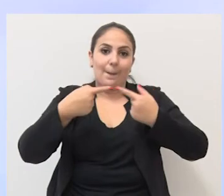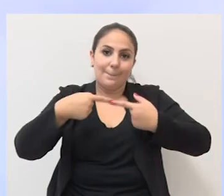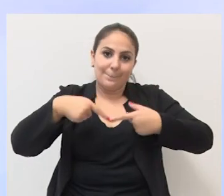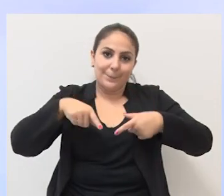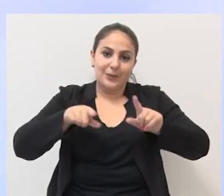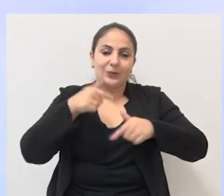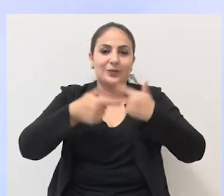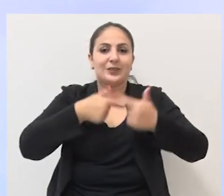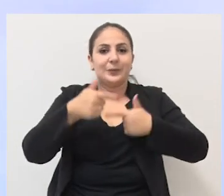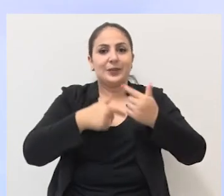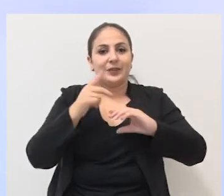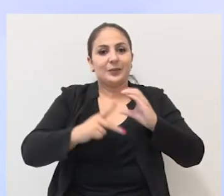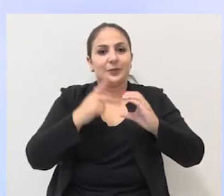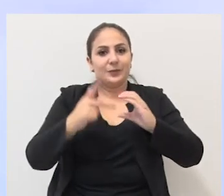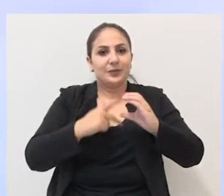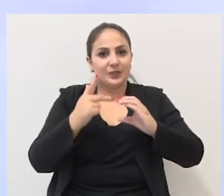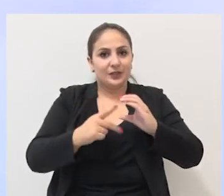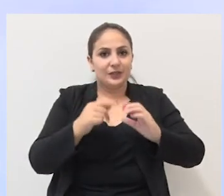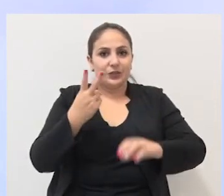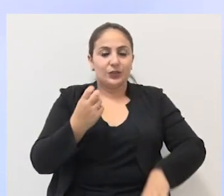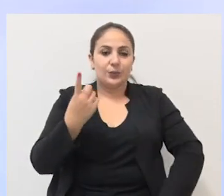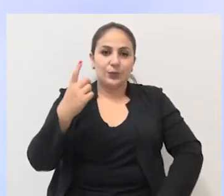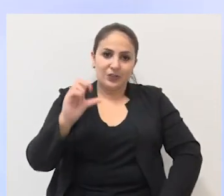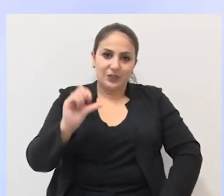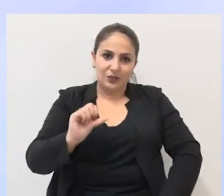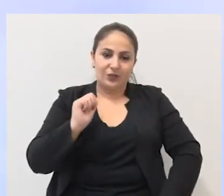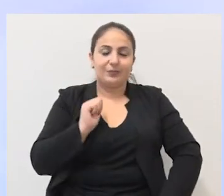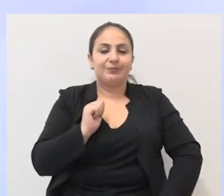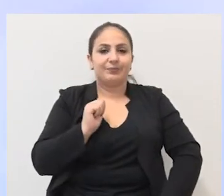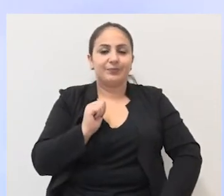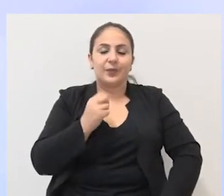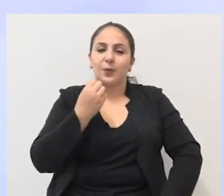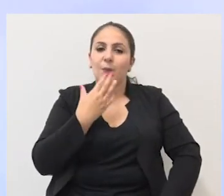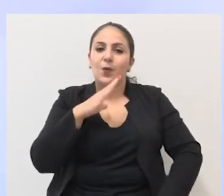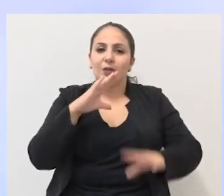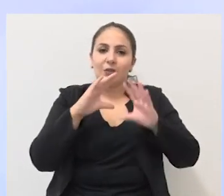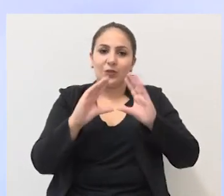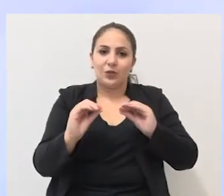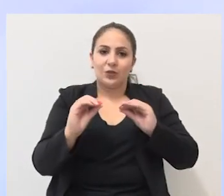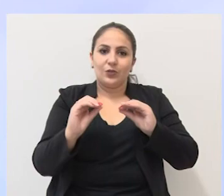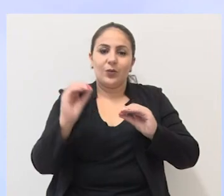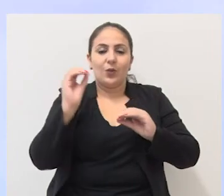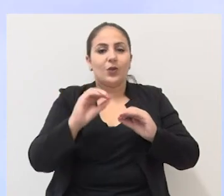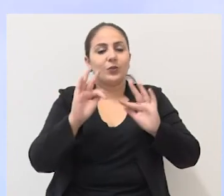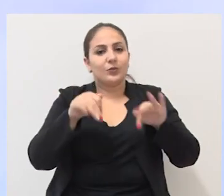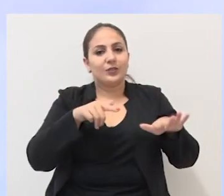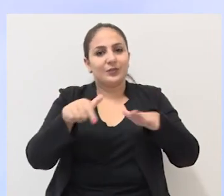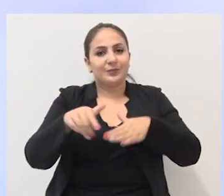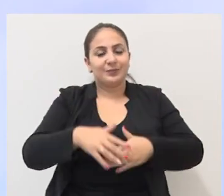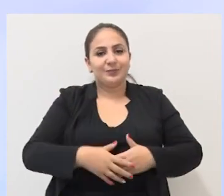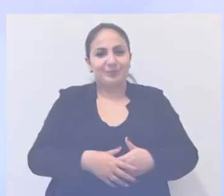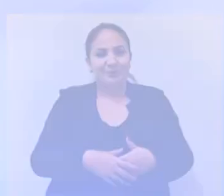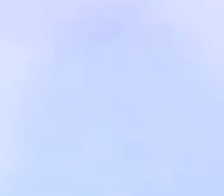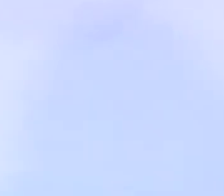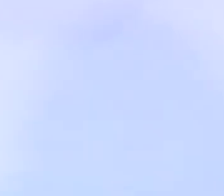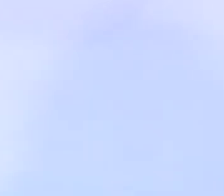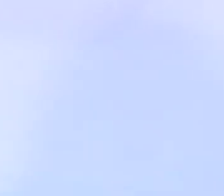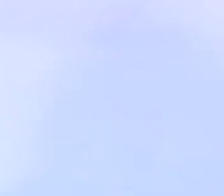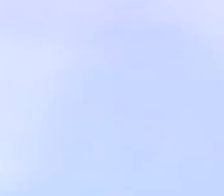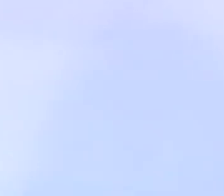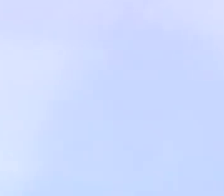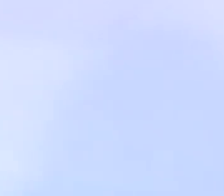de abertura dos trabalhos legislativos de 2019. Uma boa noite e um ótimo fim de semana.